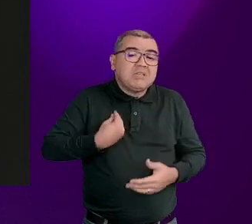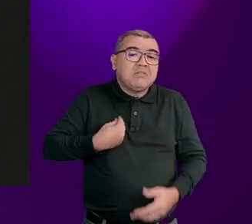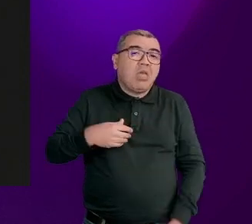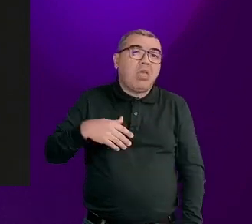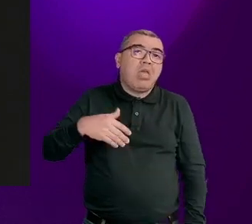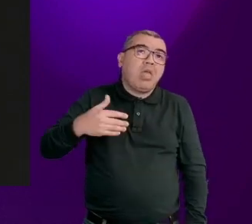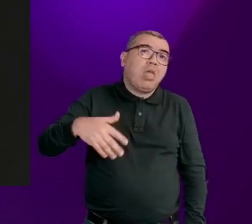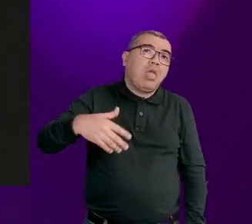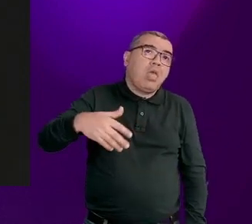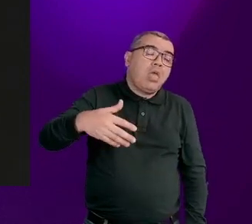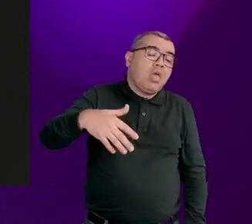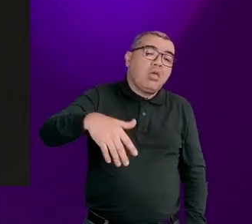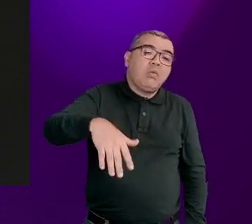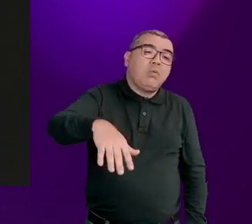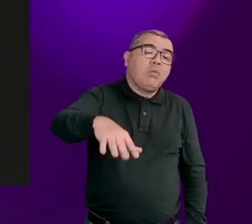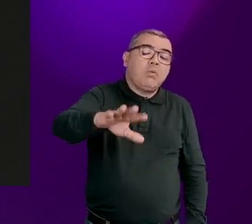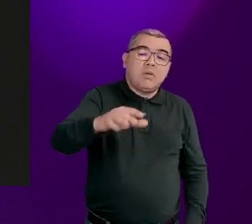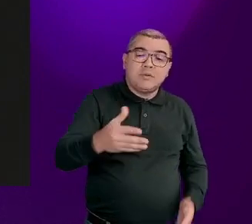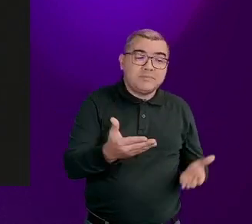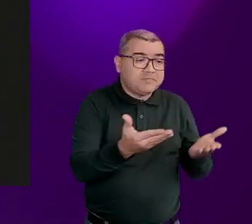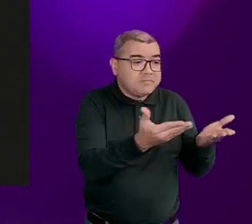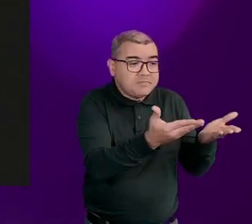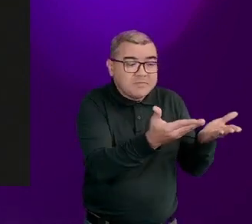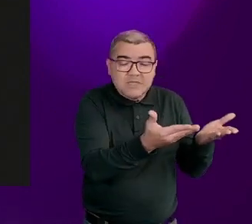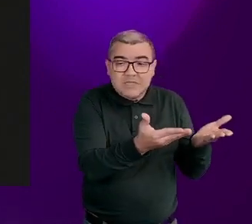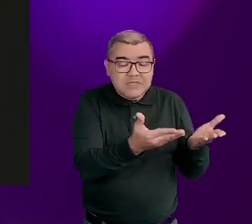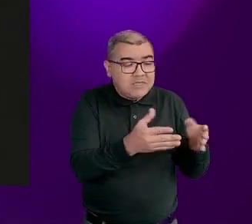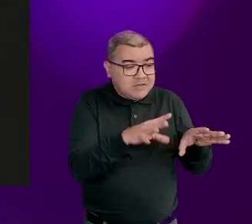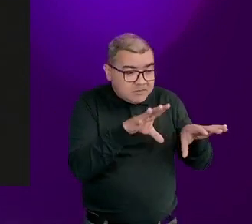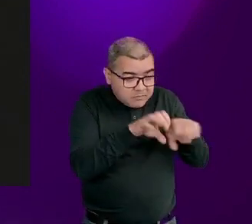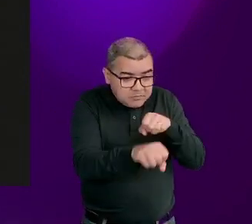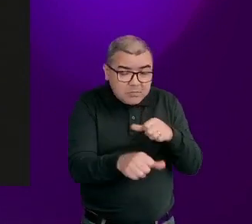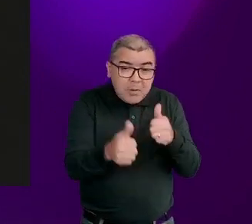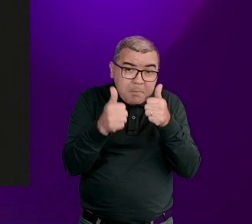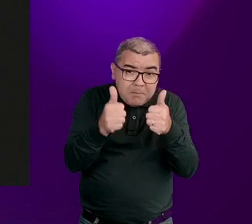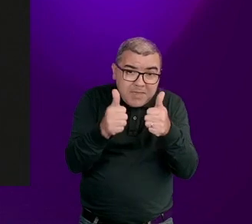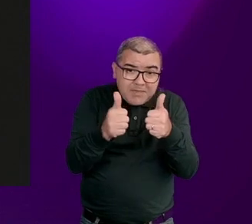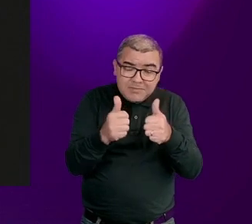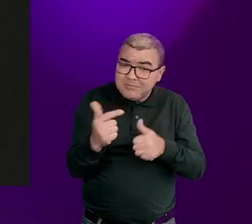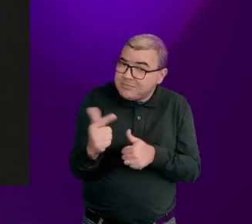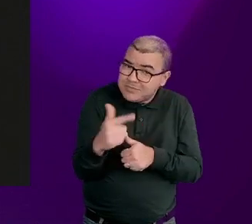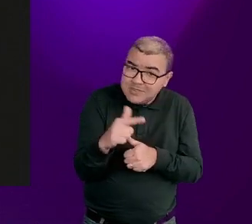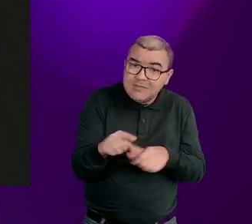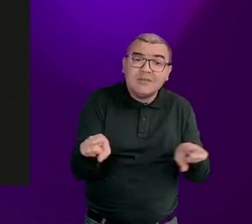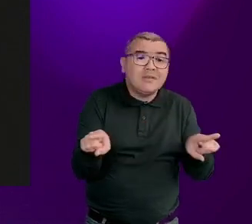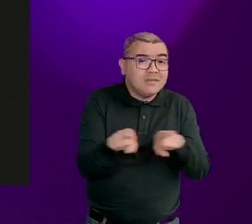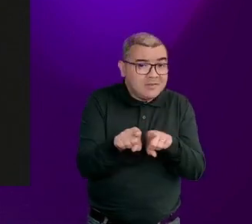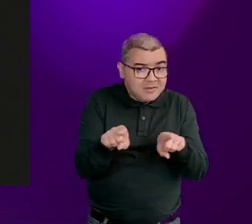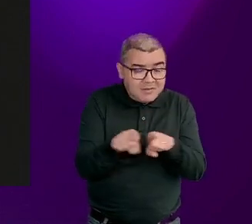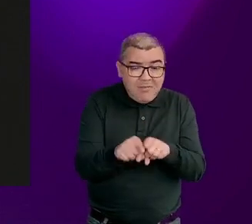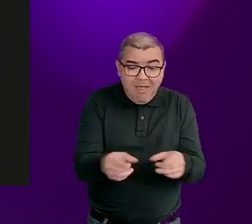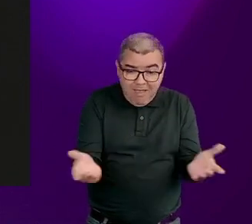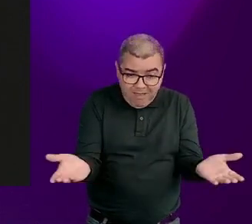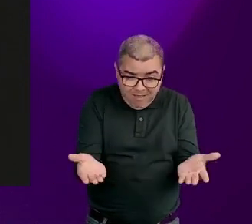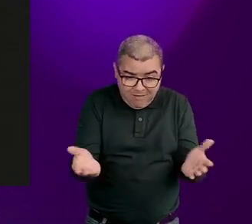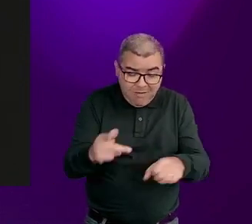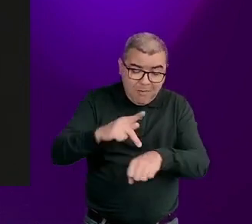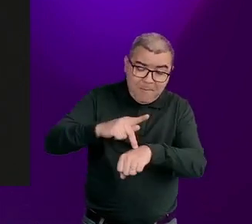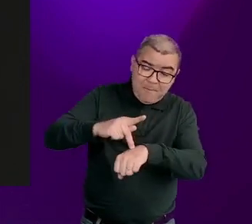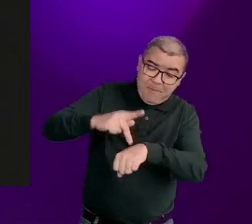vai passando. Quer dizer, ele não só não teve uma formação médica adequada, como ele não teve